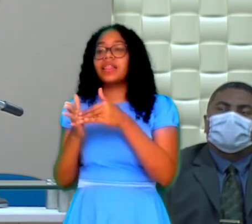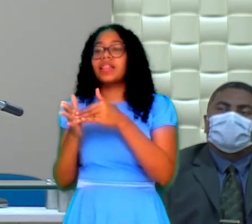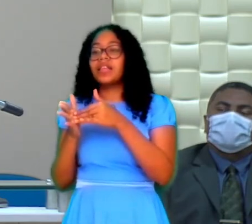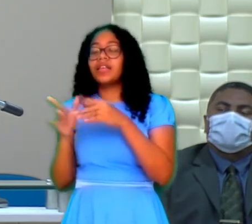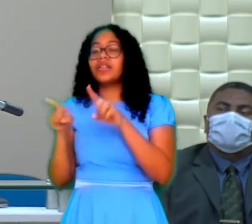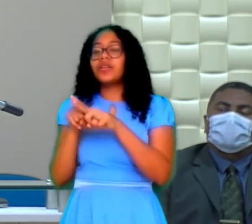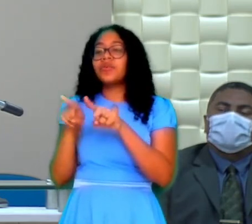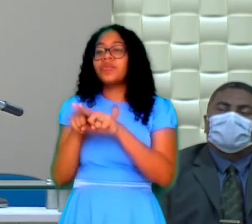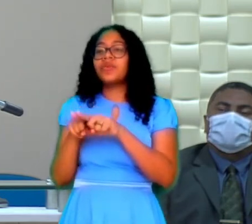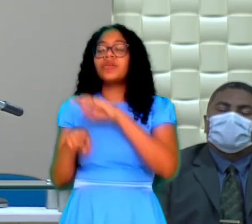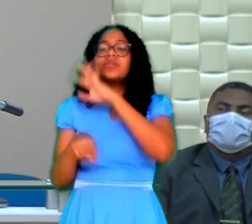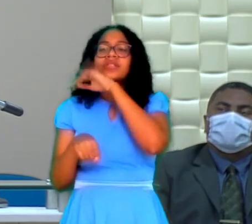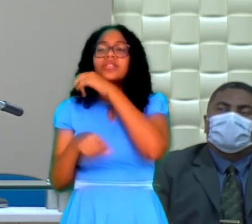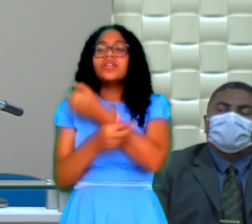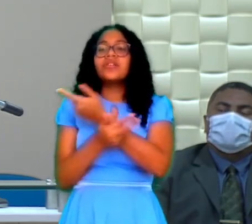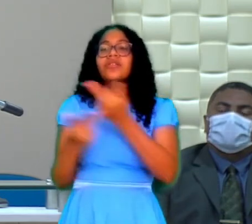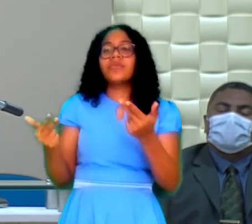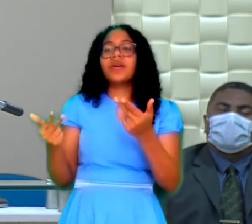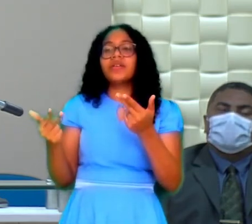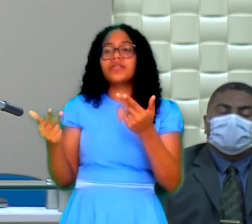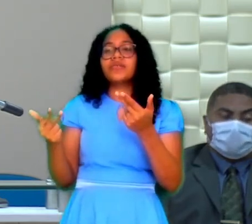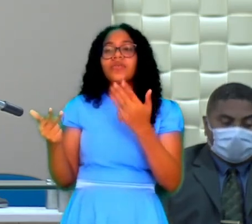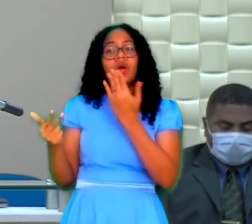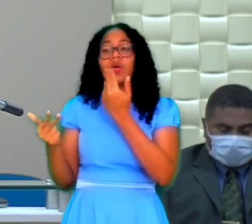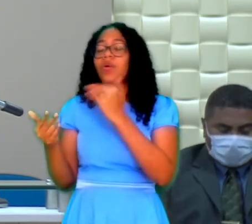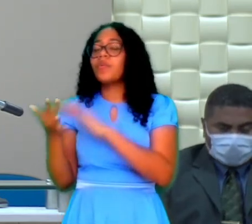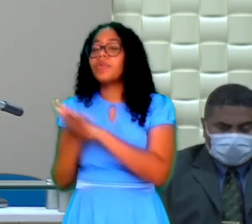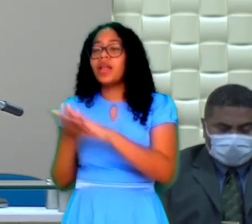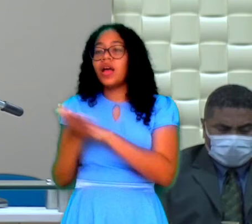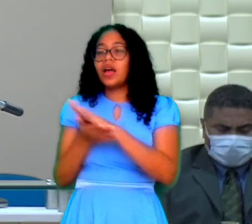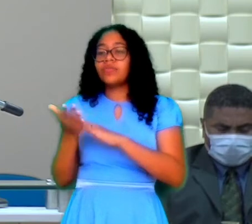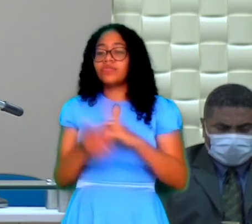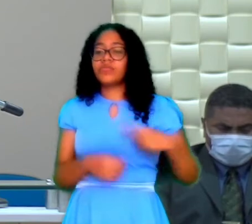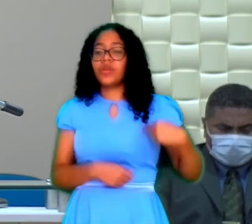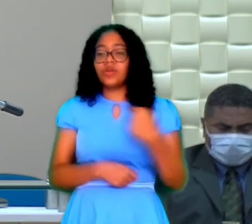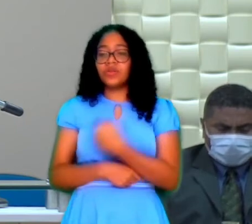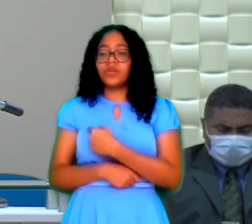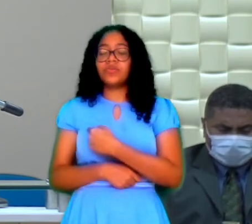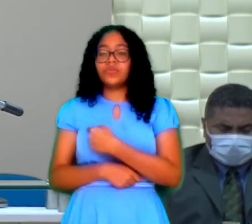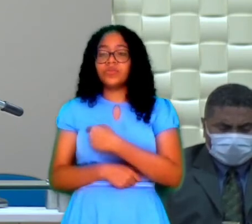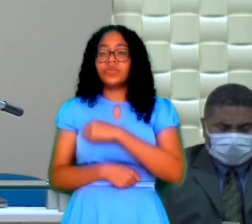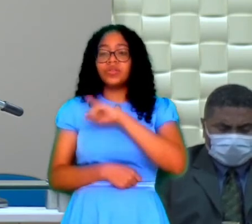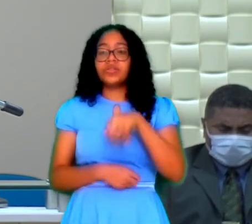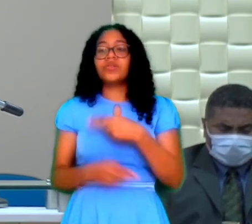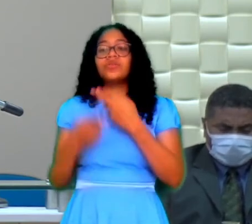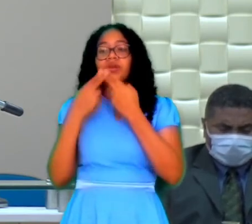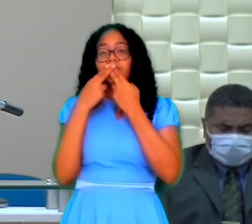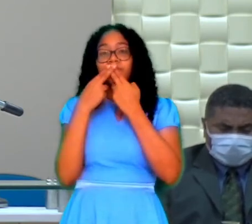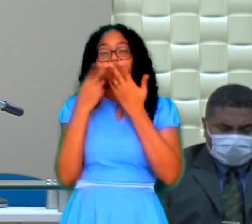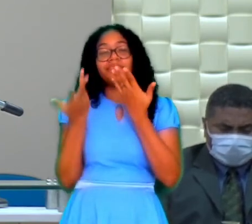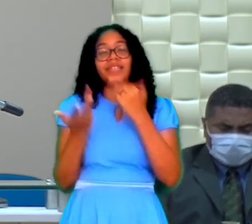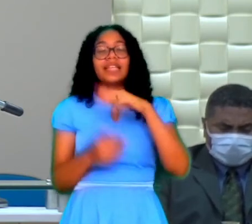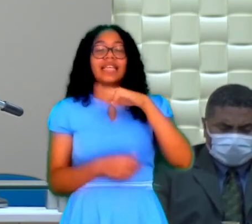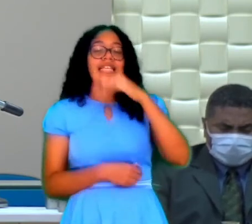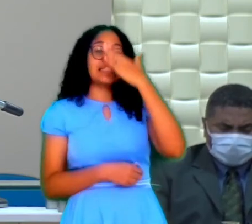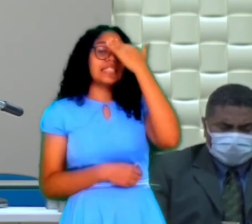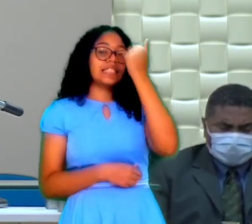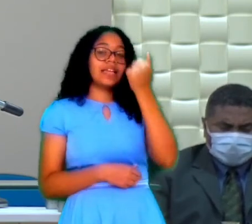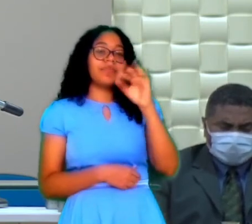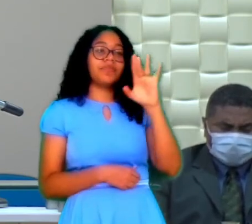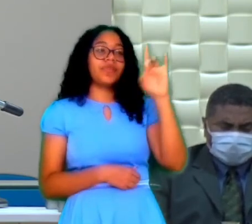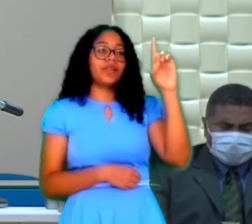Foi algo tão imediato que a Bíblia diz que os marinheiros começaram a glorificar a Deus e dizer: olha,